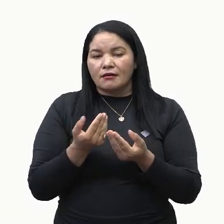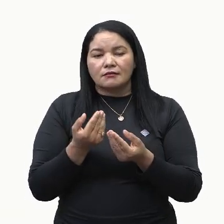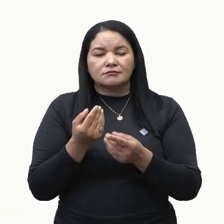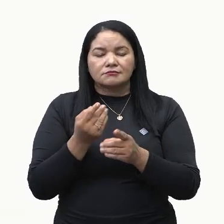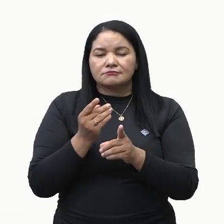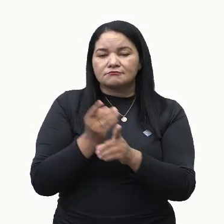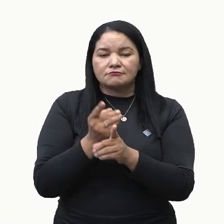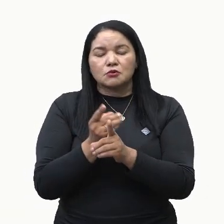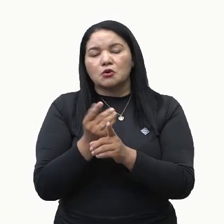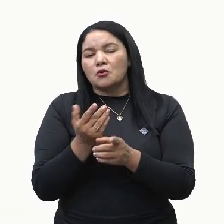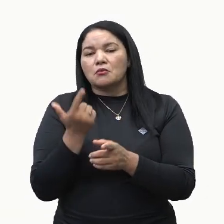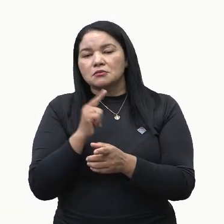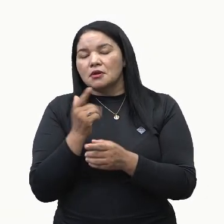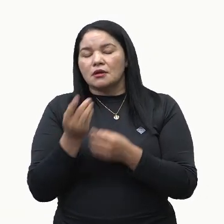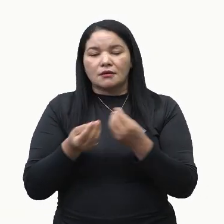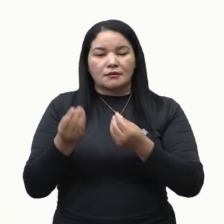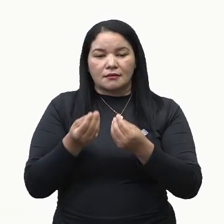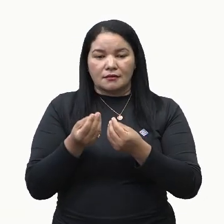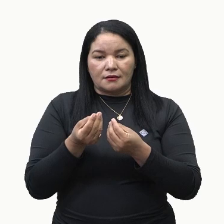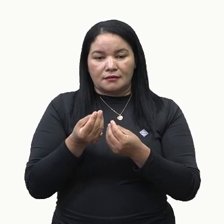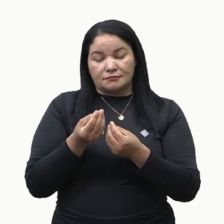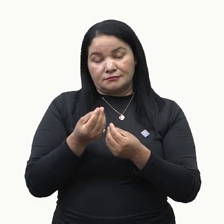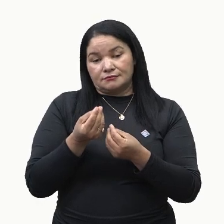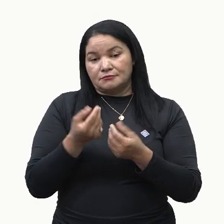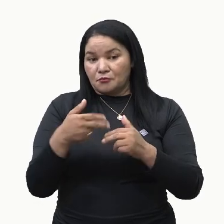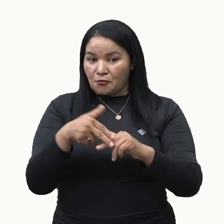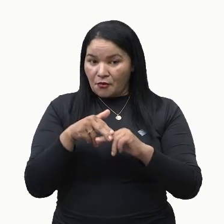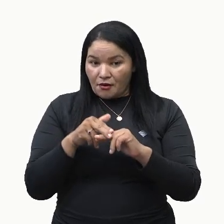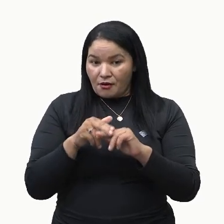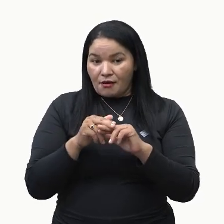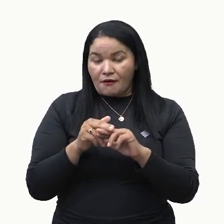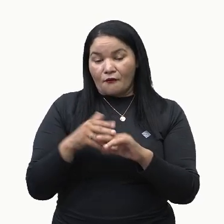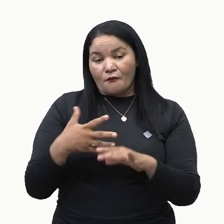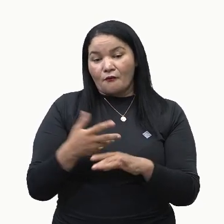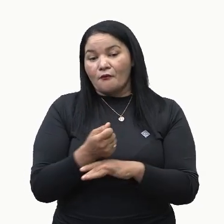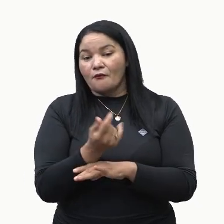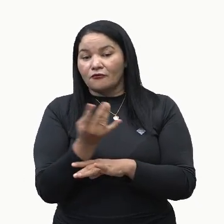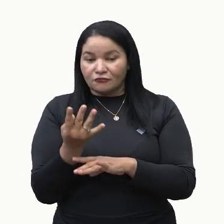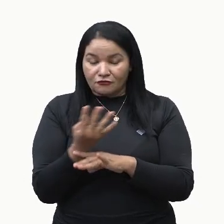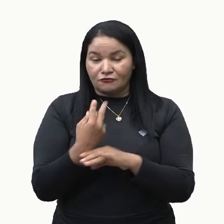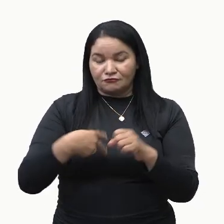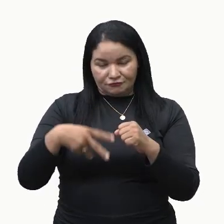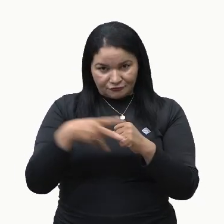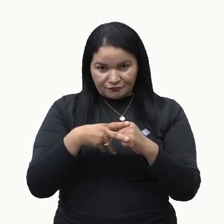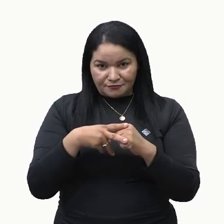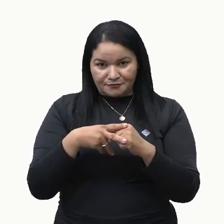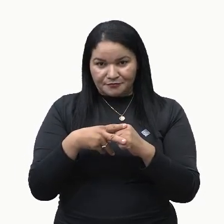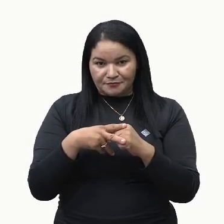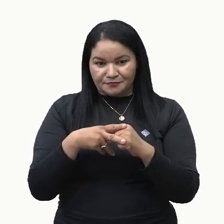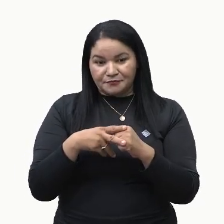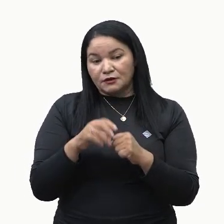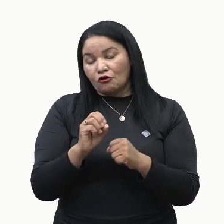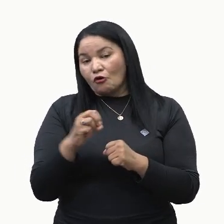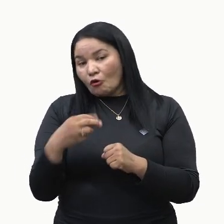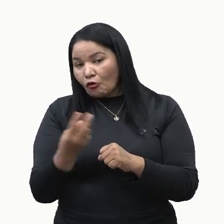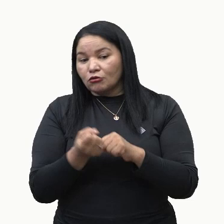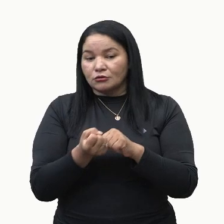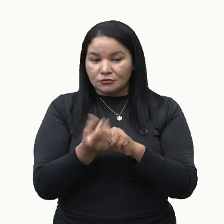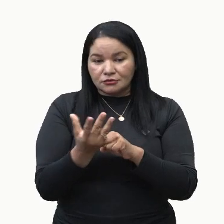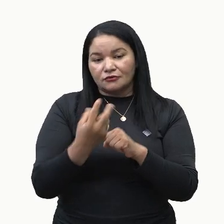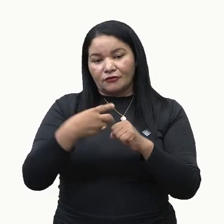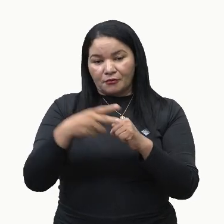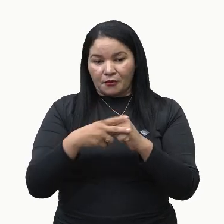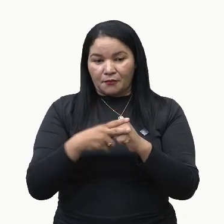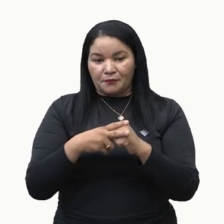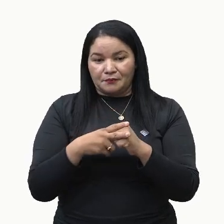as orações? Através das contagens dos verbos ou locuções